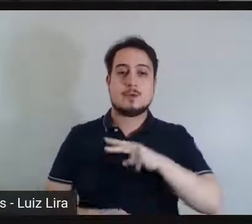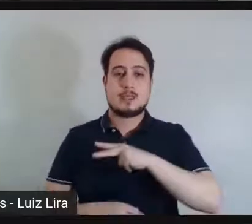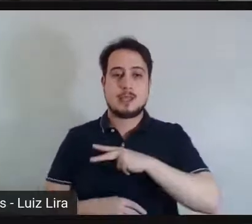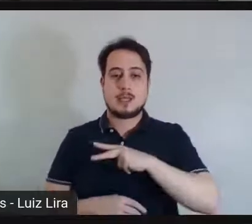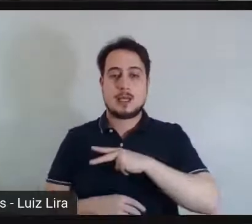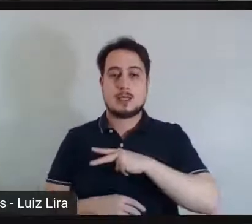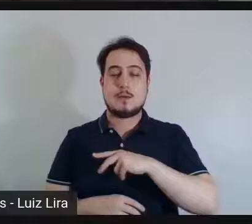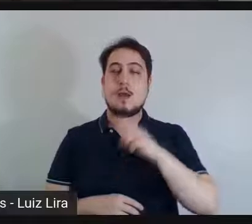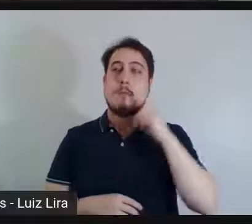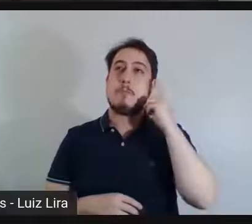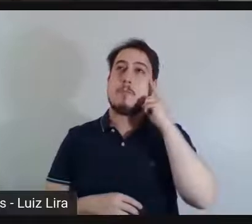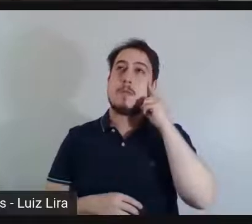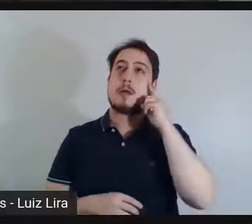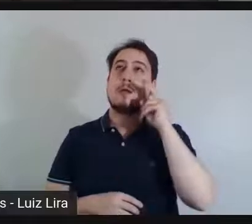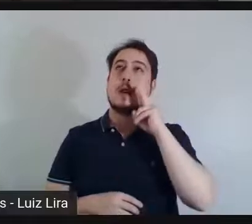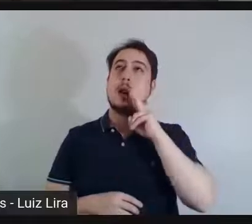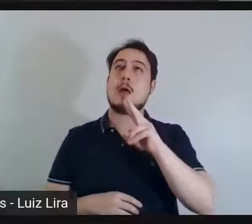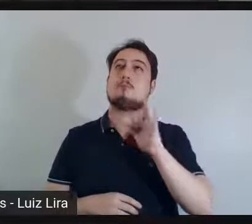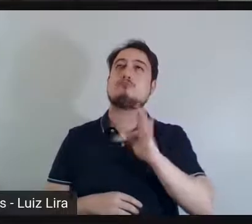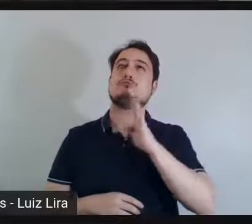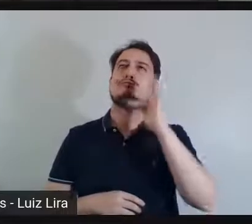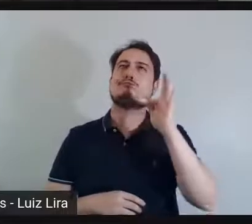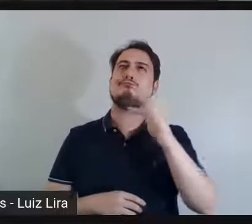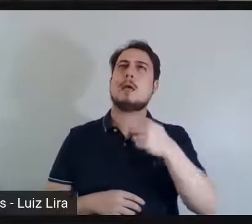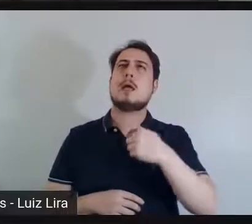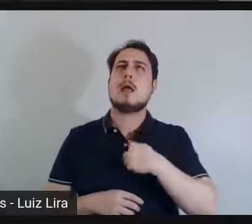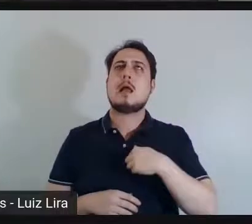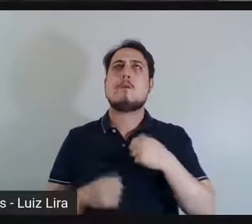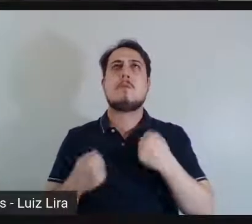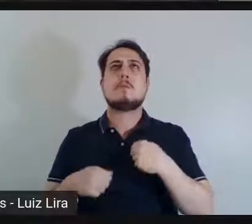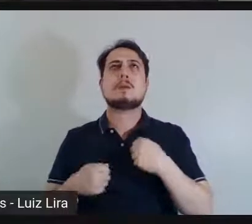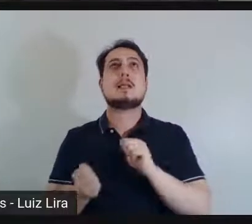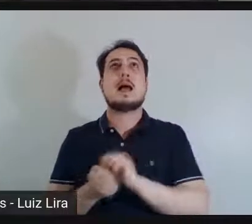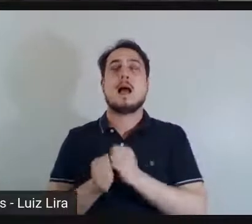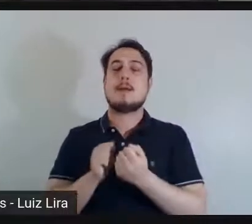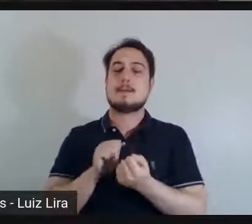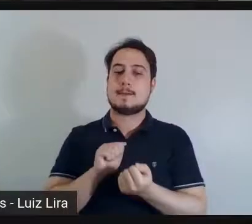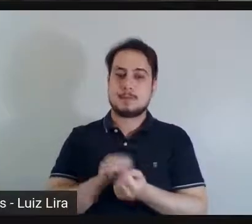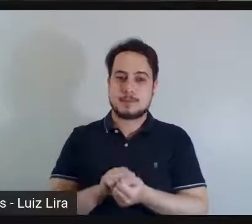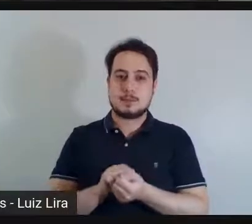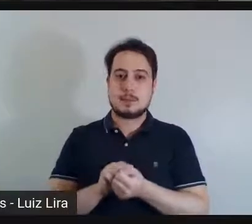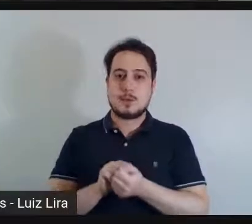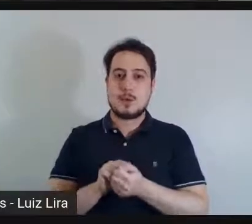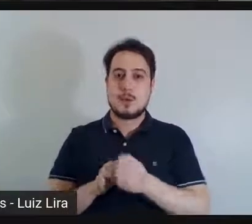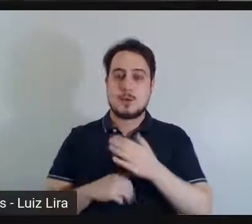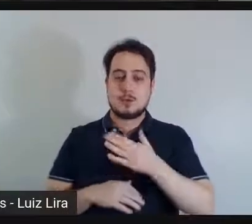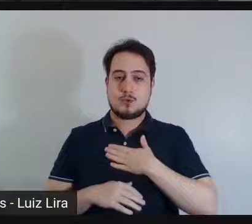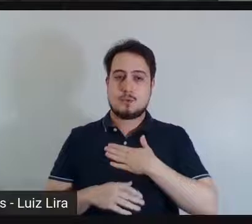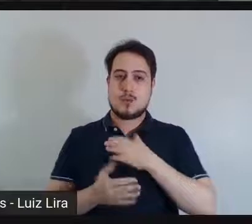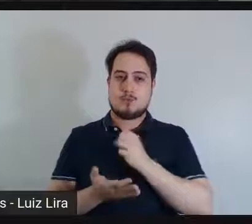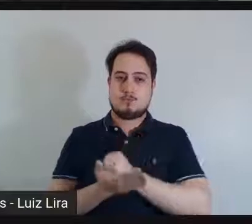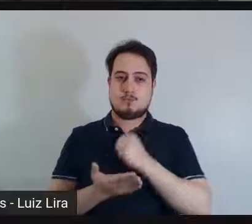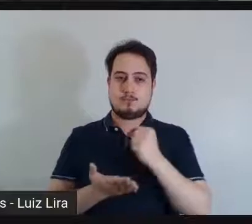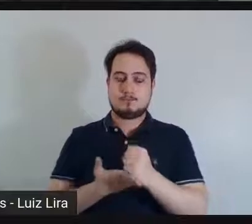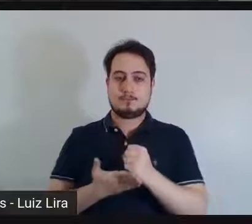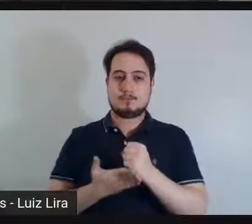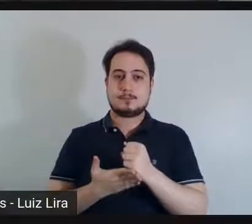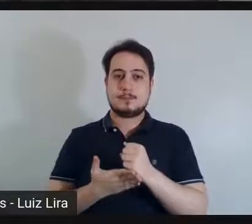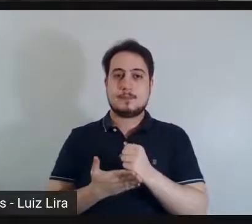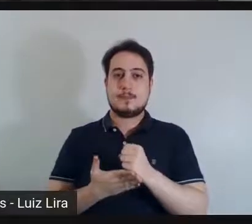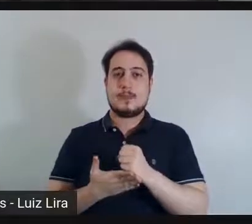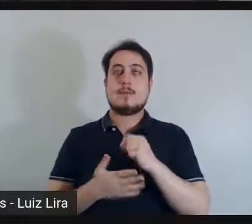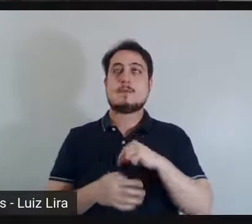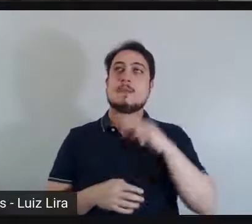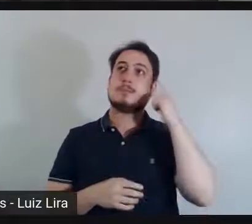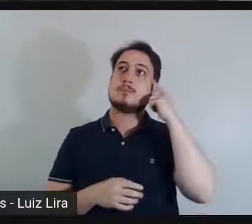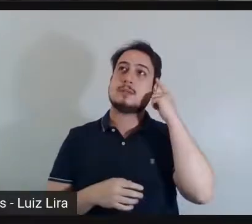Ele vai ter que olhar para o futuro e falar assim, eu vou ter que readequar os meus contratos. Aí você vai estar pensando assim,